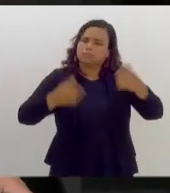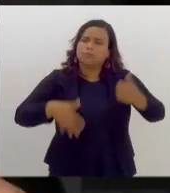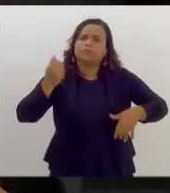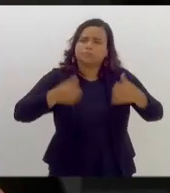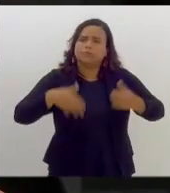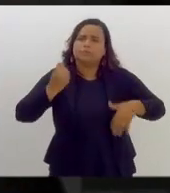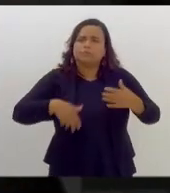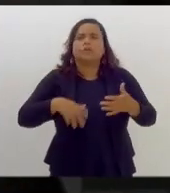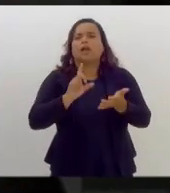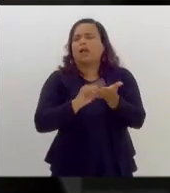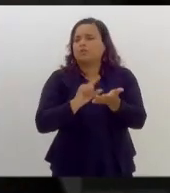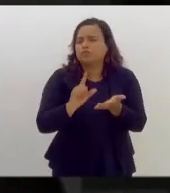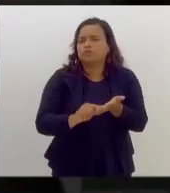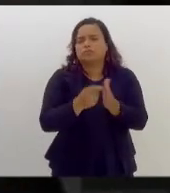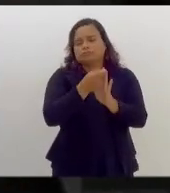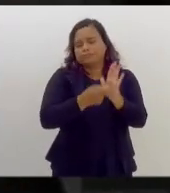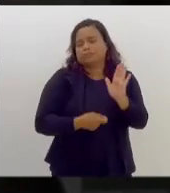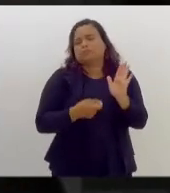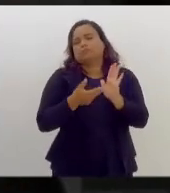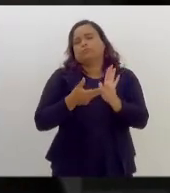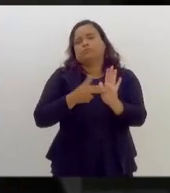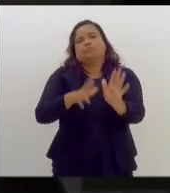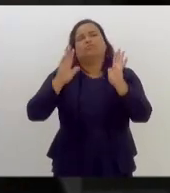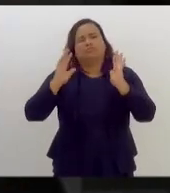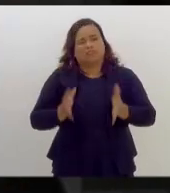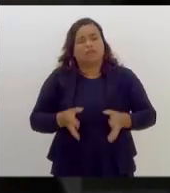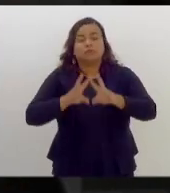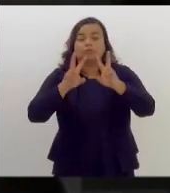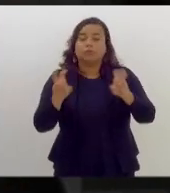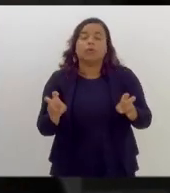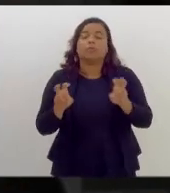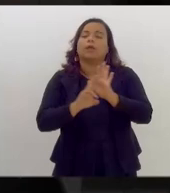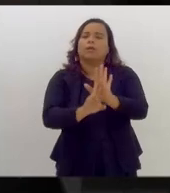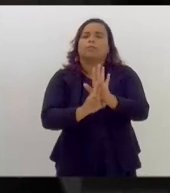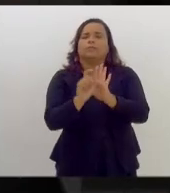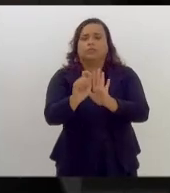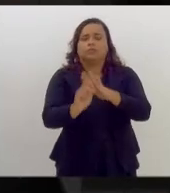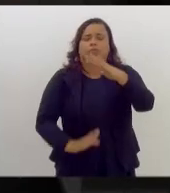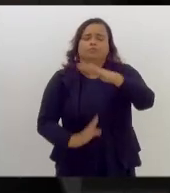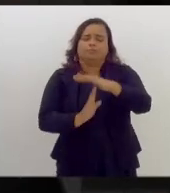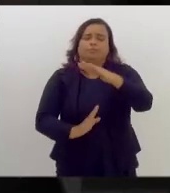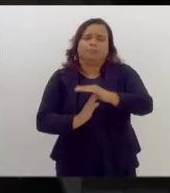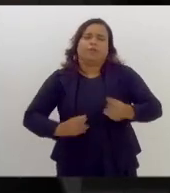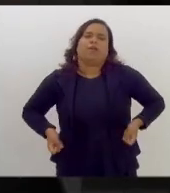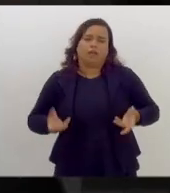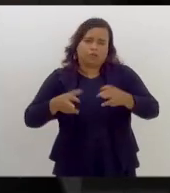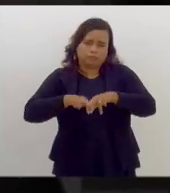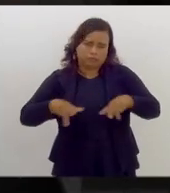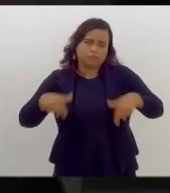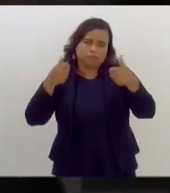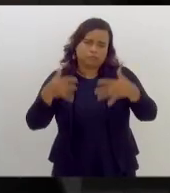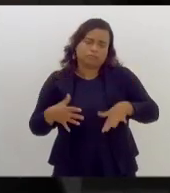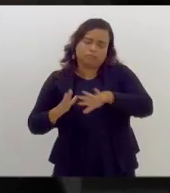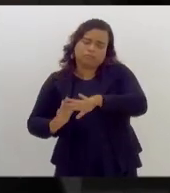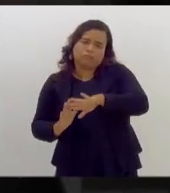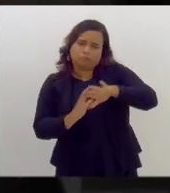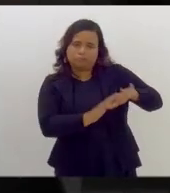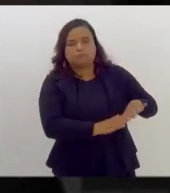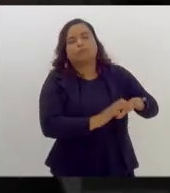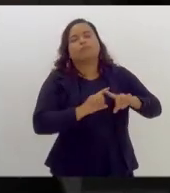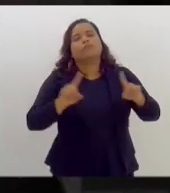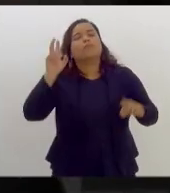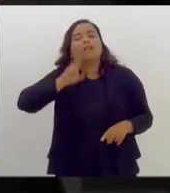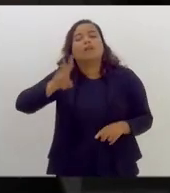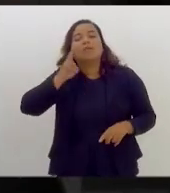até artigos já publiquei, sobre o que representa o teto de gastos. Não farei isso aqui agora. Mas eu quero lembrar